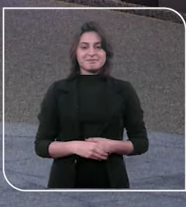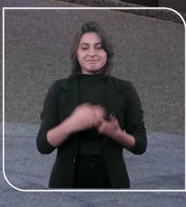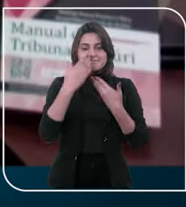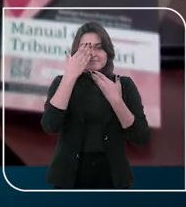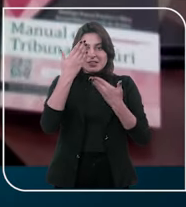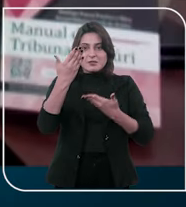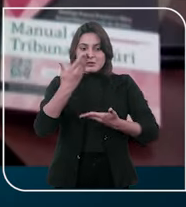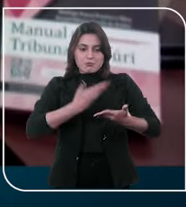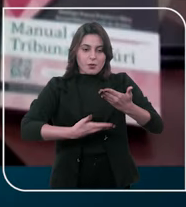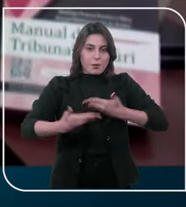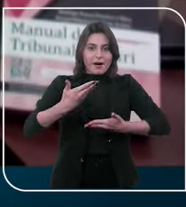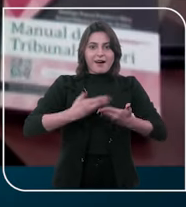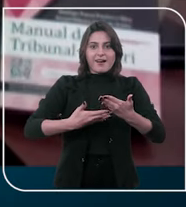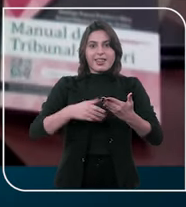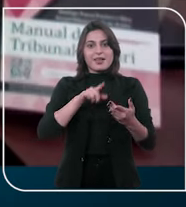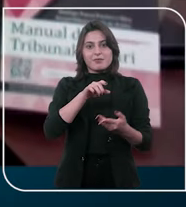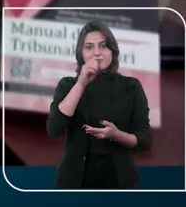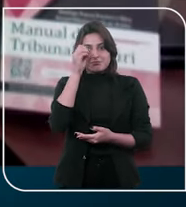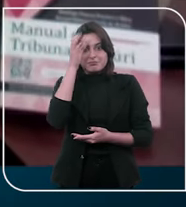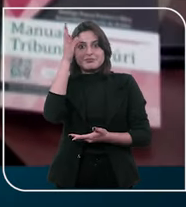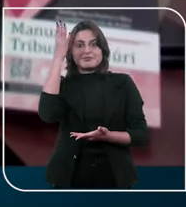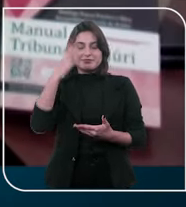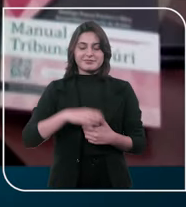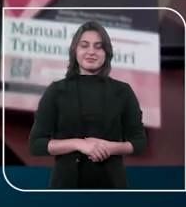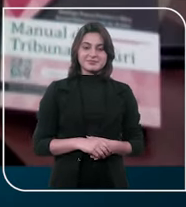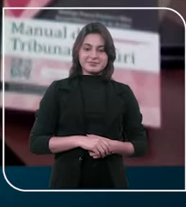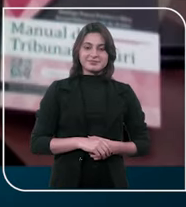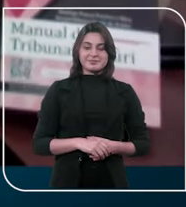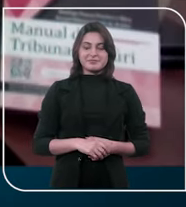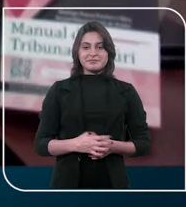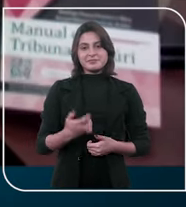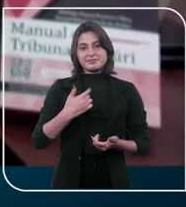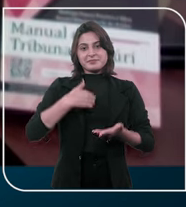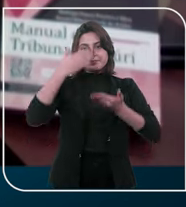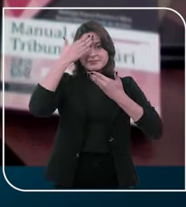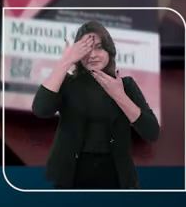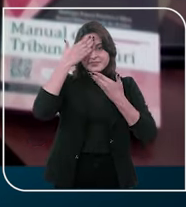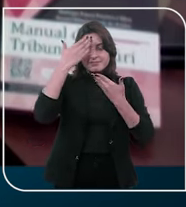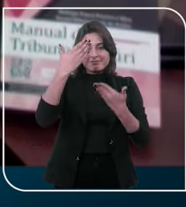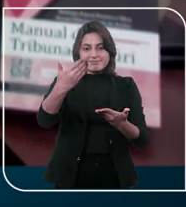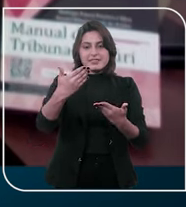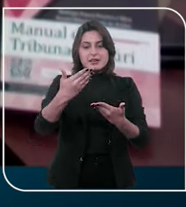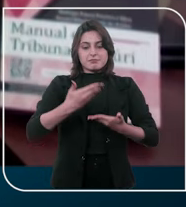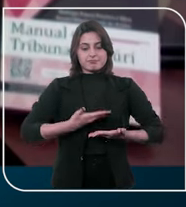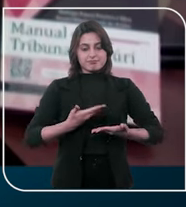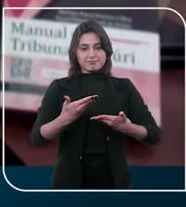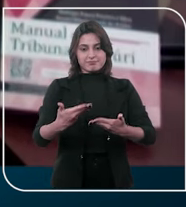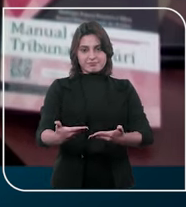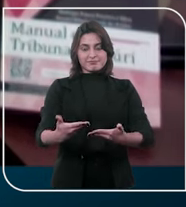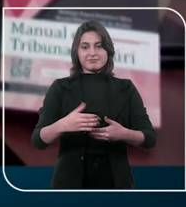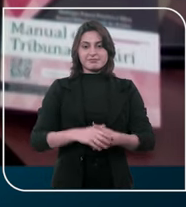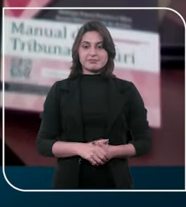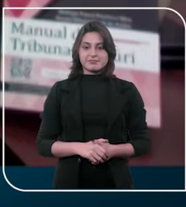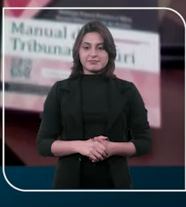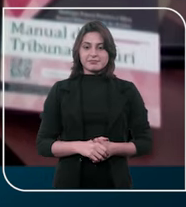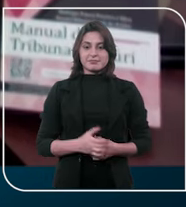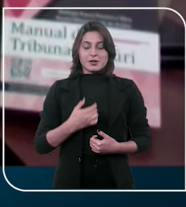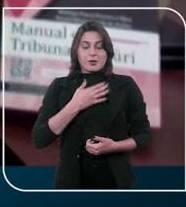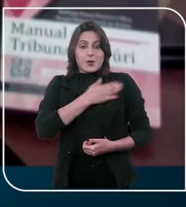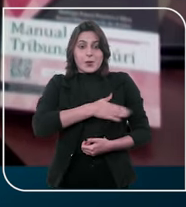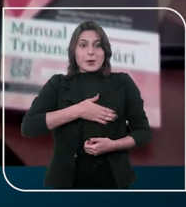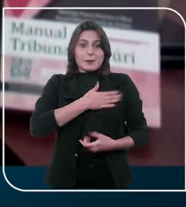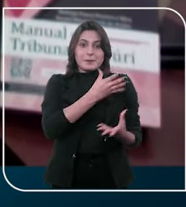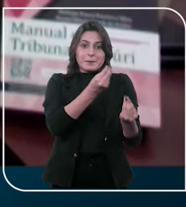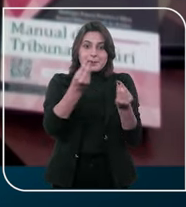conhecimento. Eu que agradeço, Fátima, pelo convite. Adorei também participar, eu acho muito